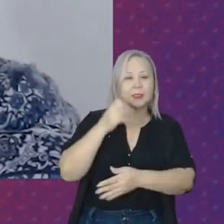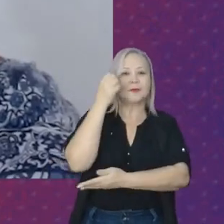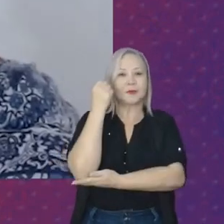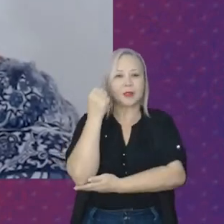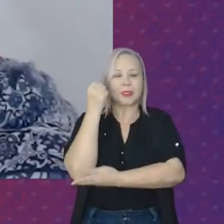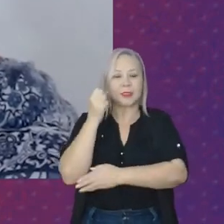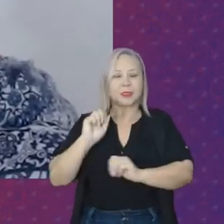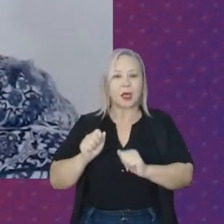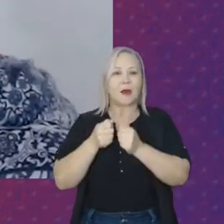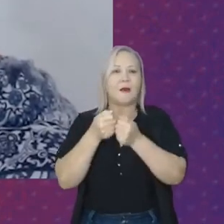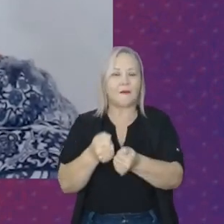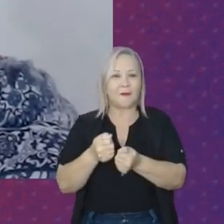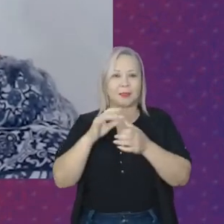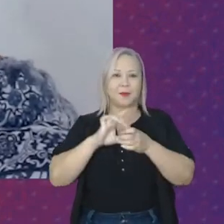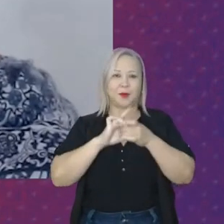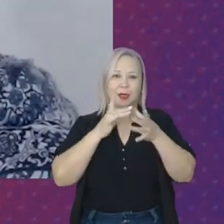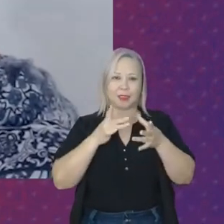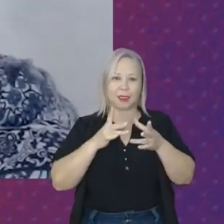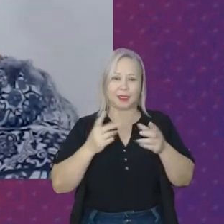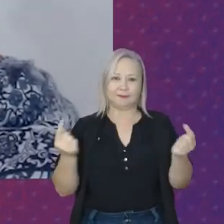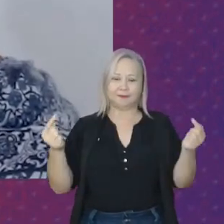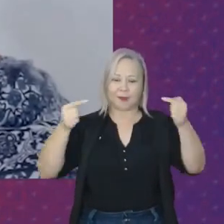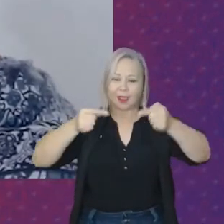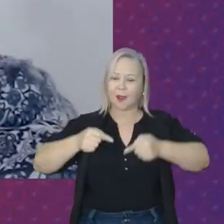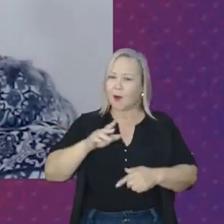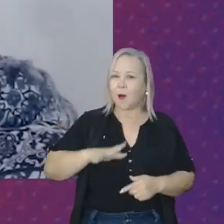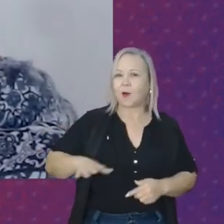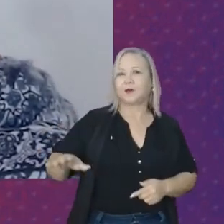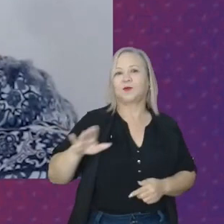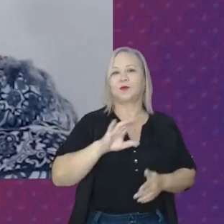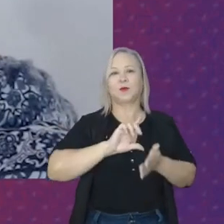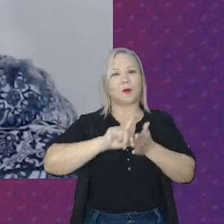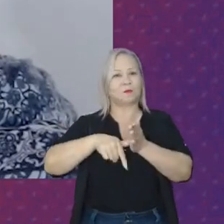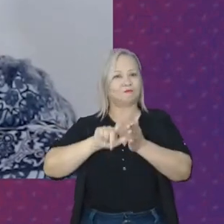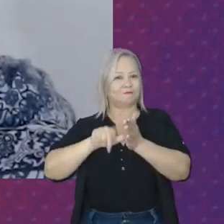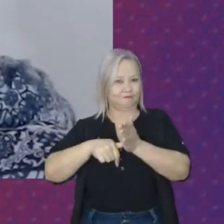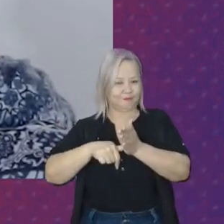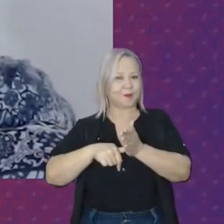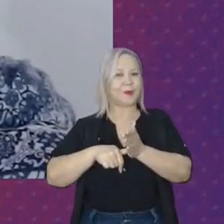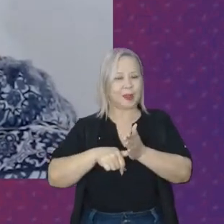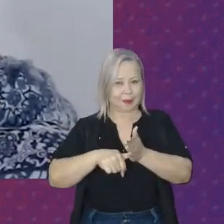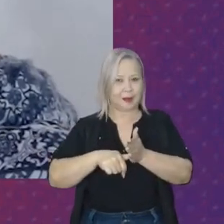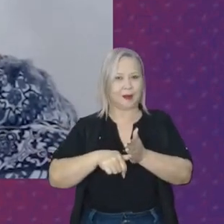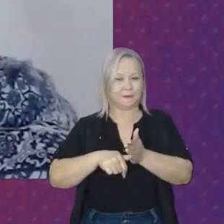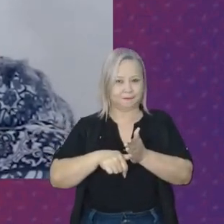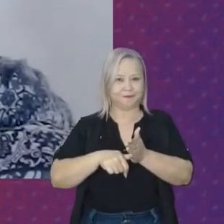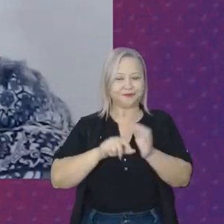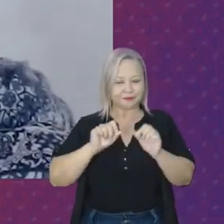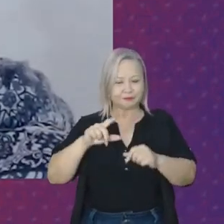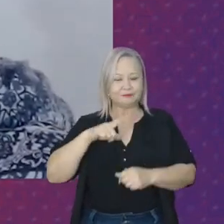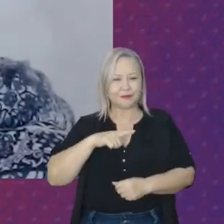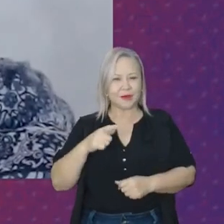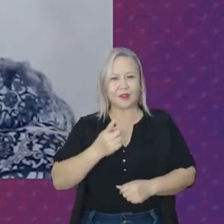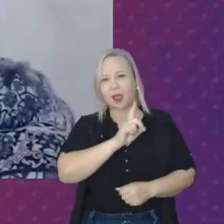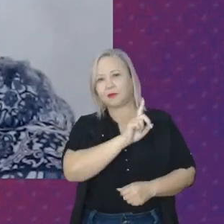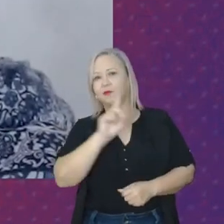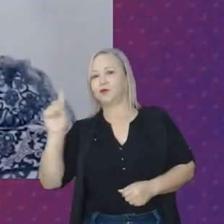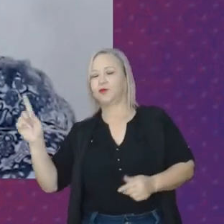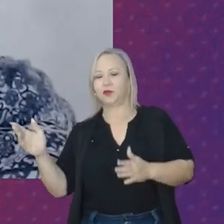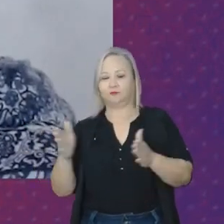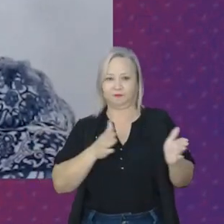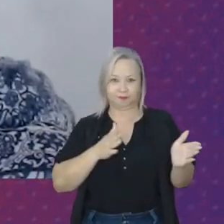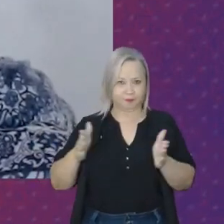da democracia e contra todos os retrocessos que houveram nesse último